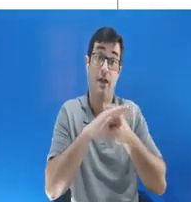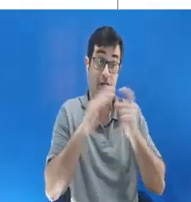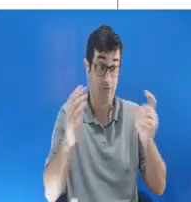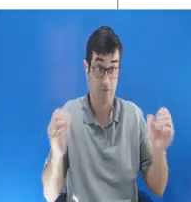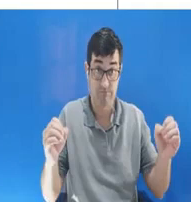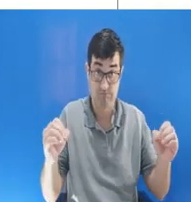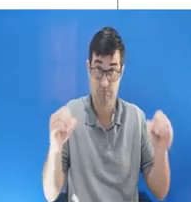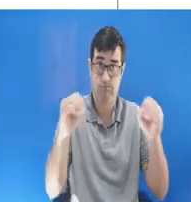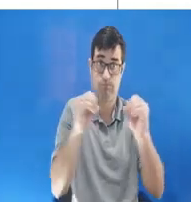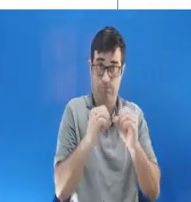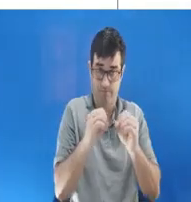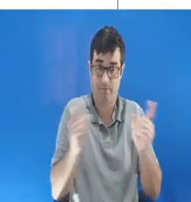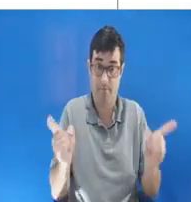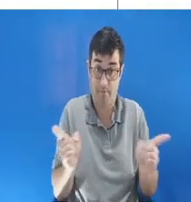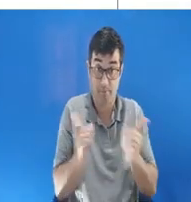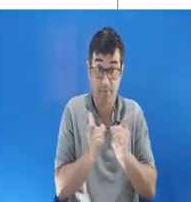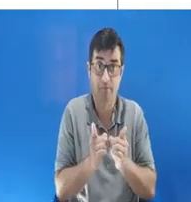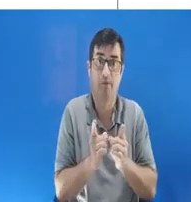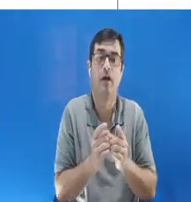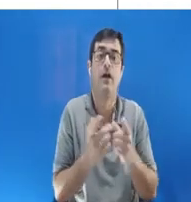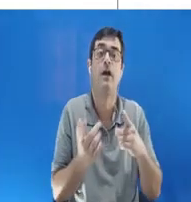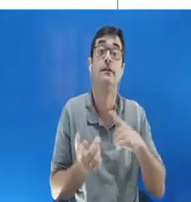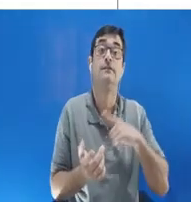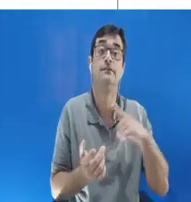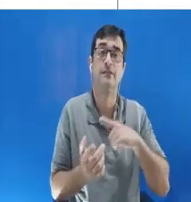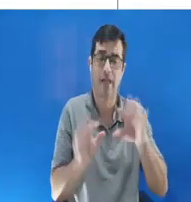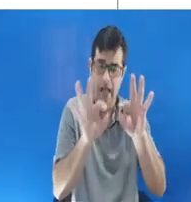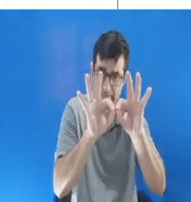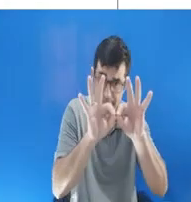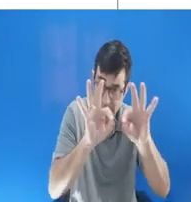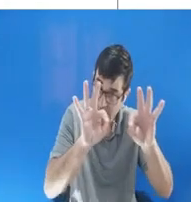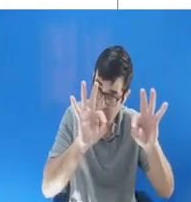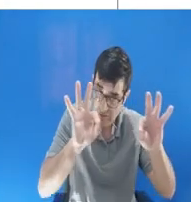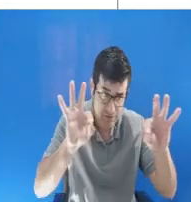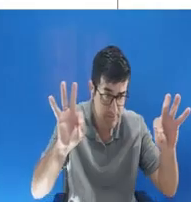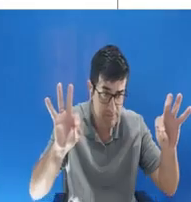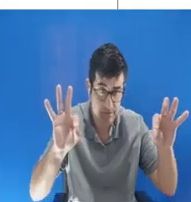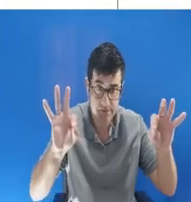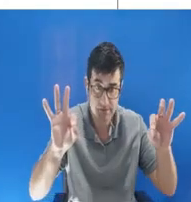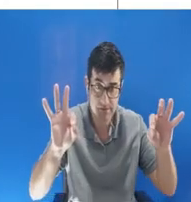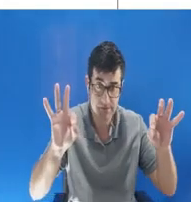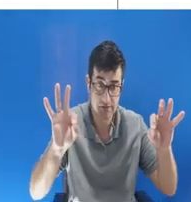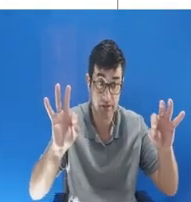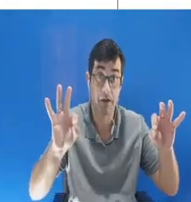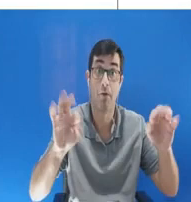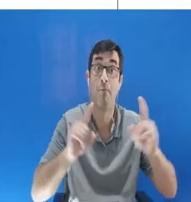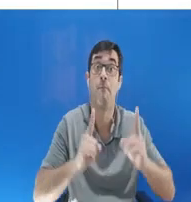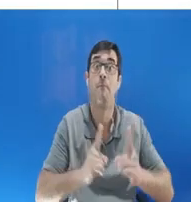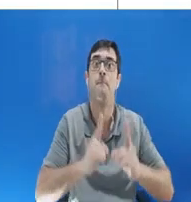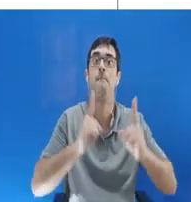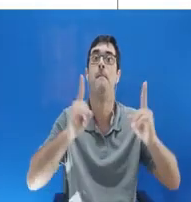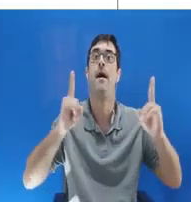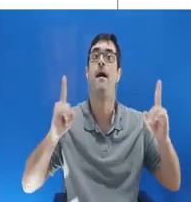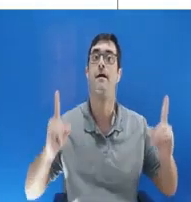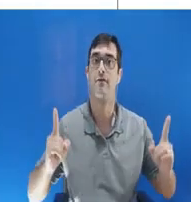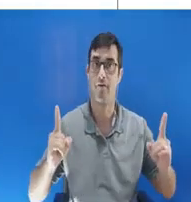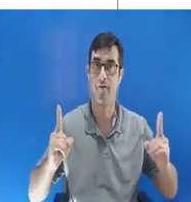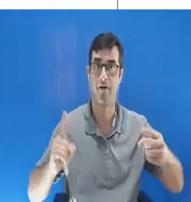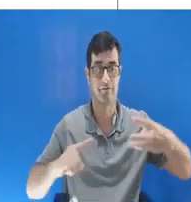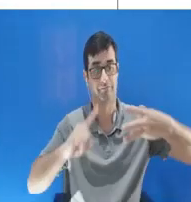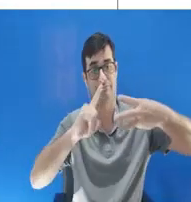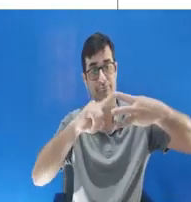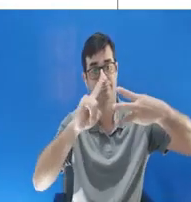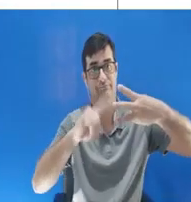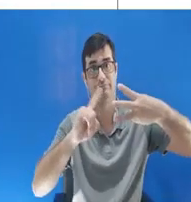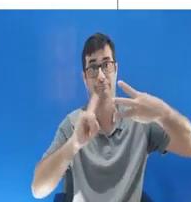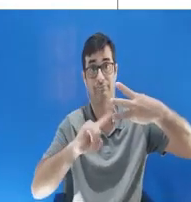distância entre eles, né? Então ele tende a ser maior entre os três, né? O raio de Van der Waals vai ser